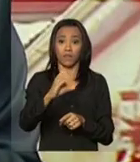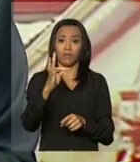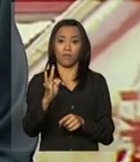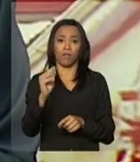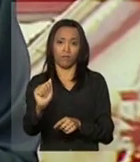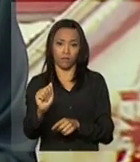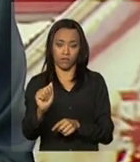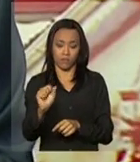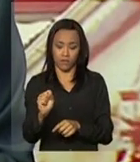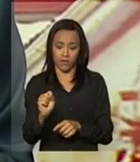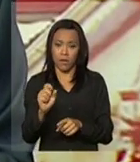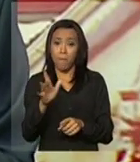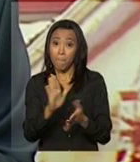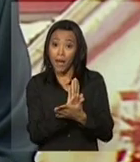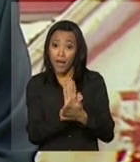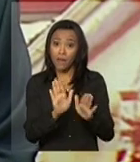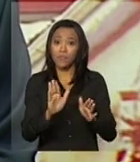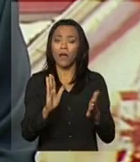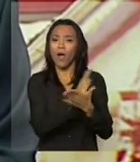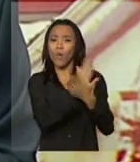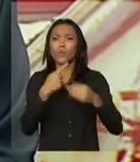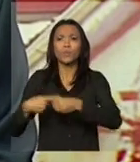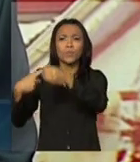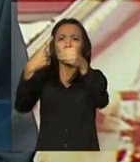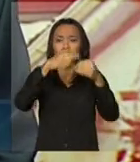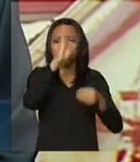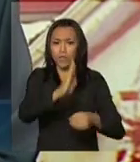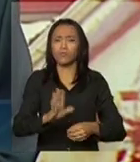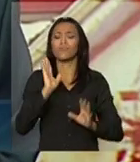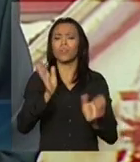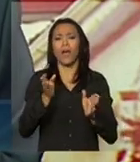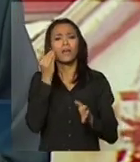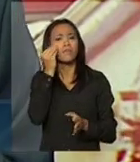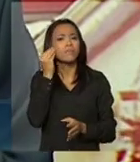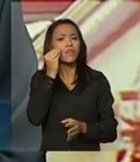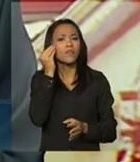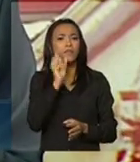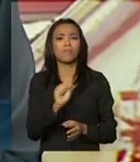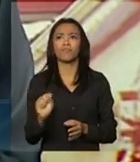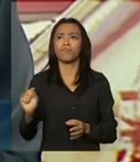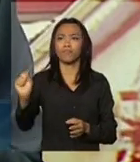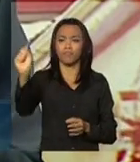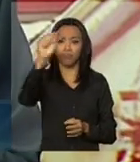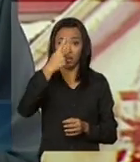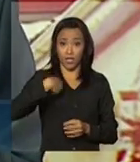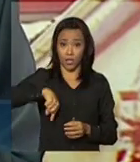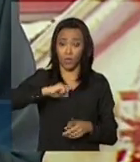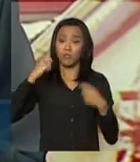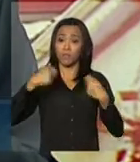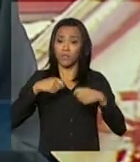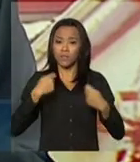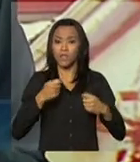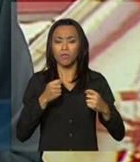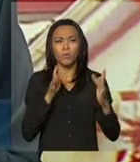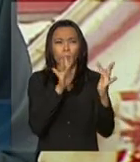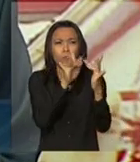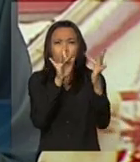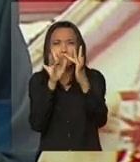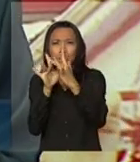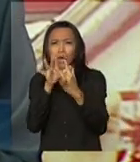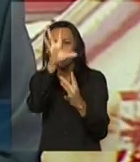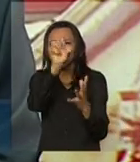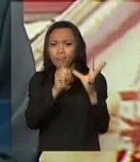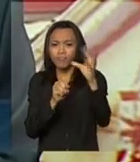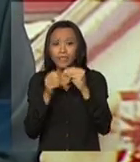Mas alguns municípios do Brasil já têm experiências que nós precisamos sistematizar, disseminar